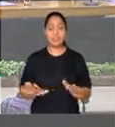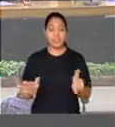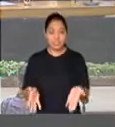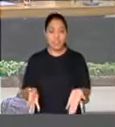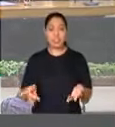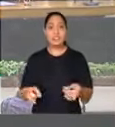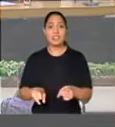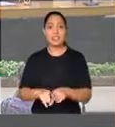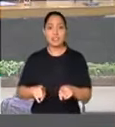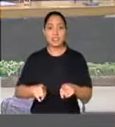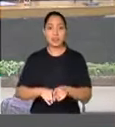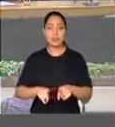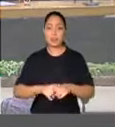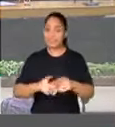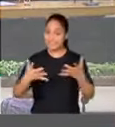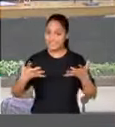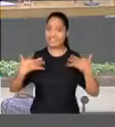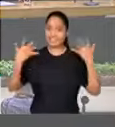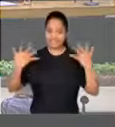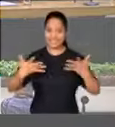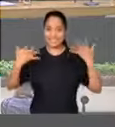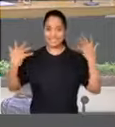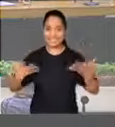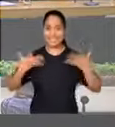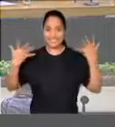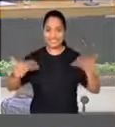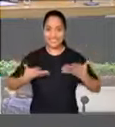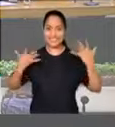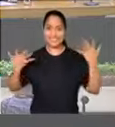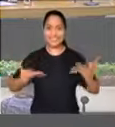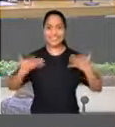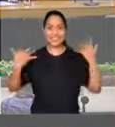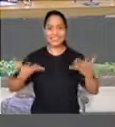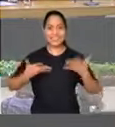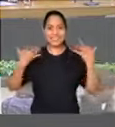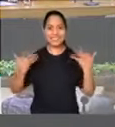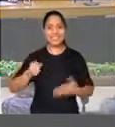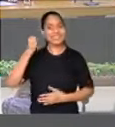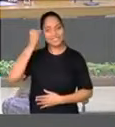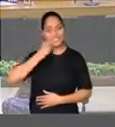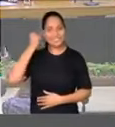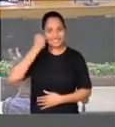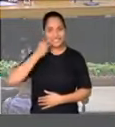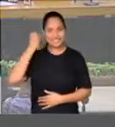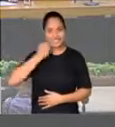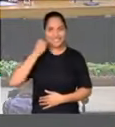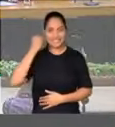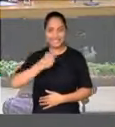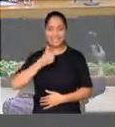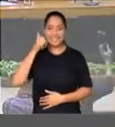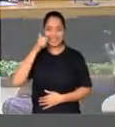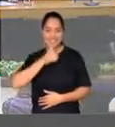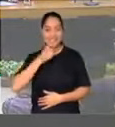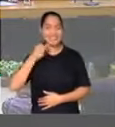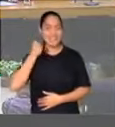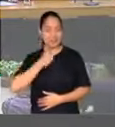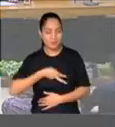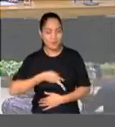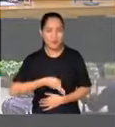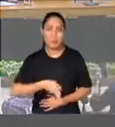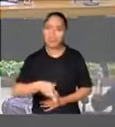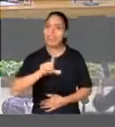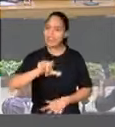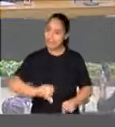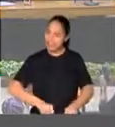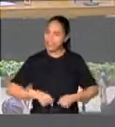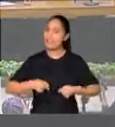Chamar com muita alegria a senadora, sempre senadora, que defendeu o